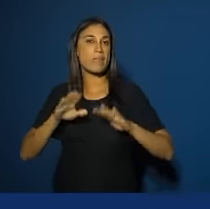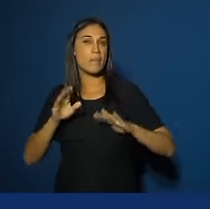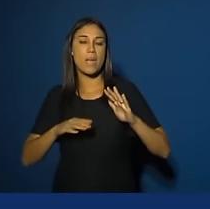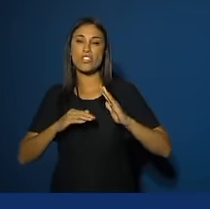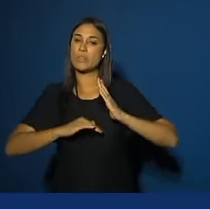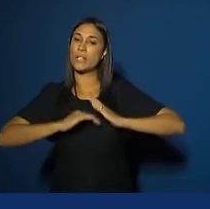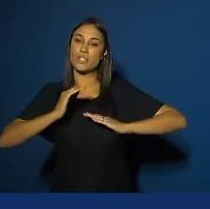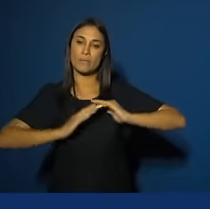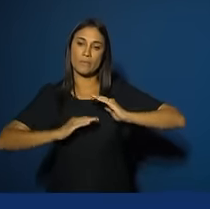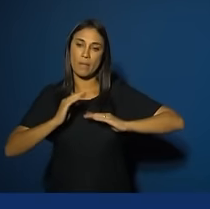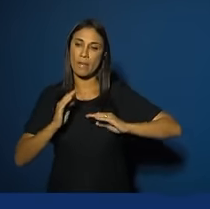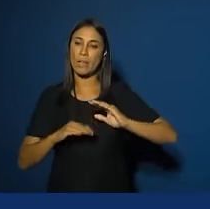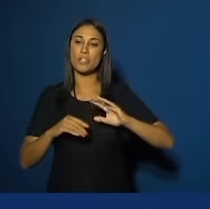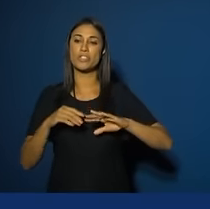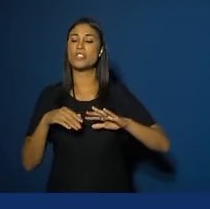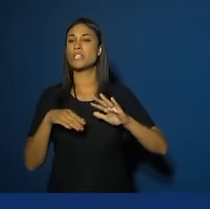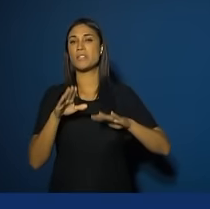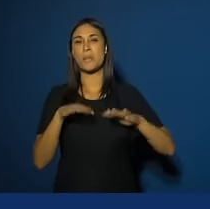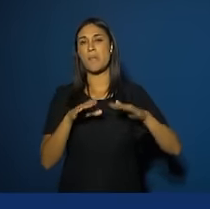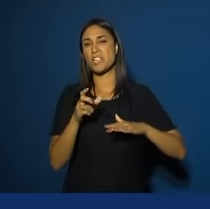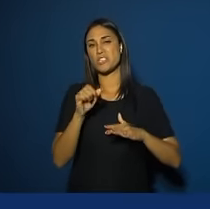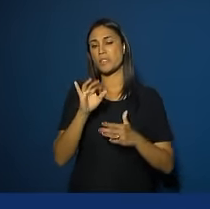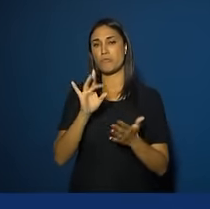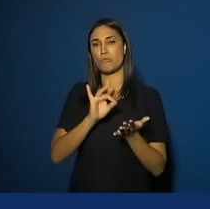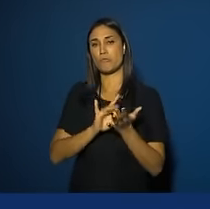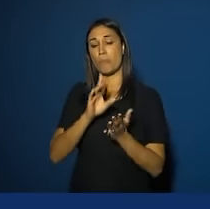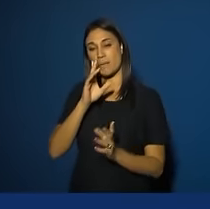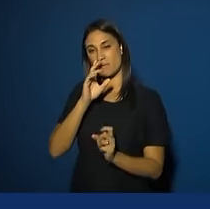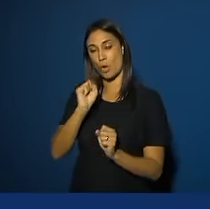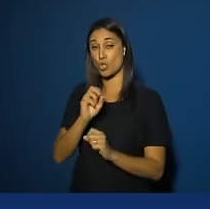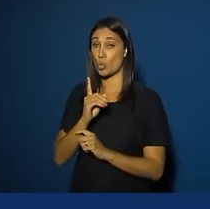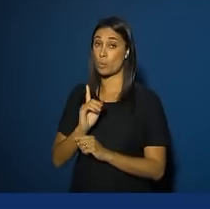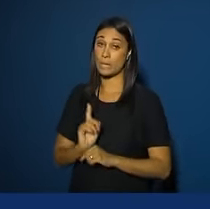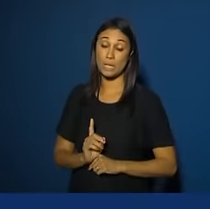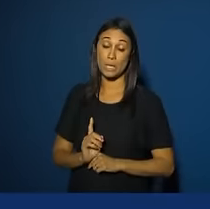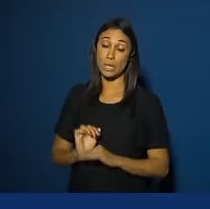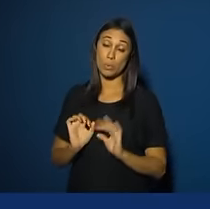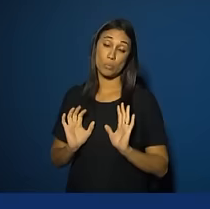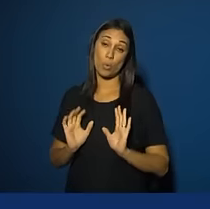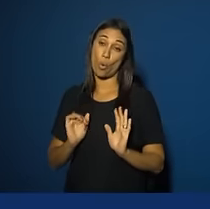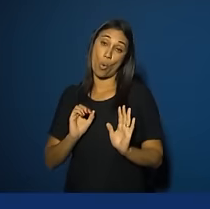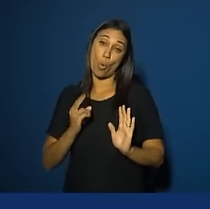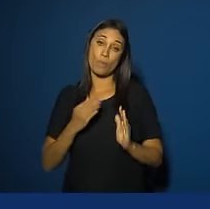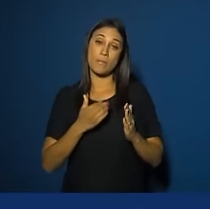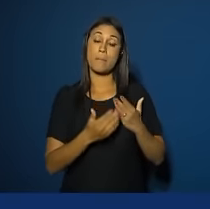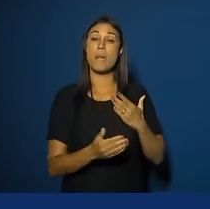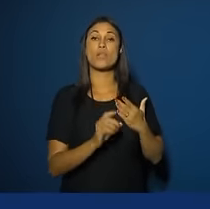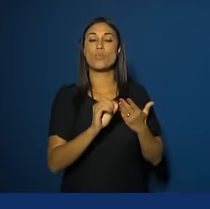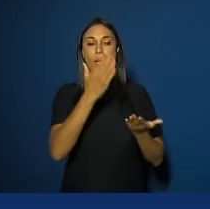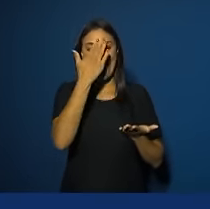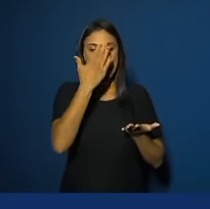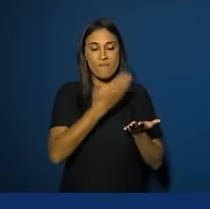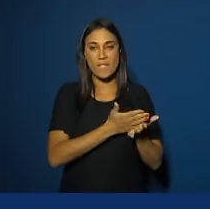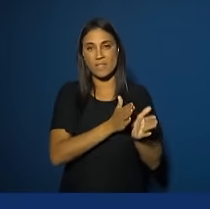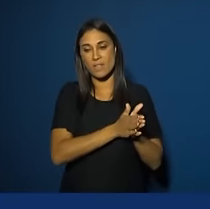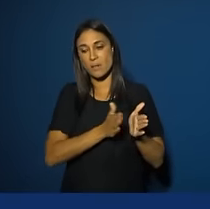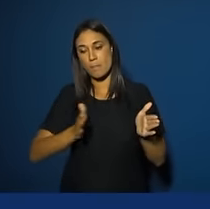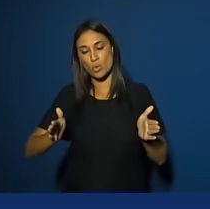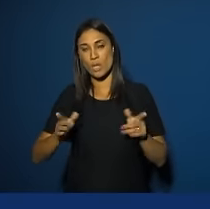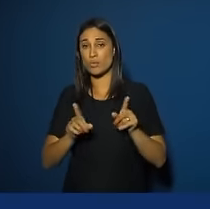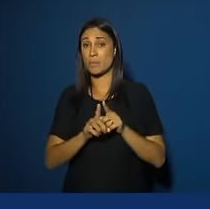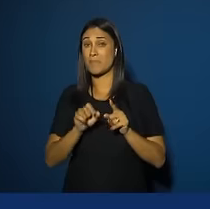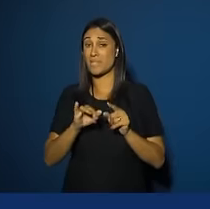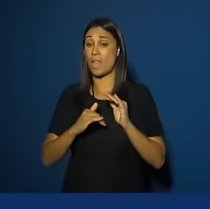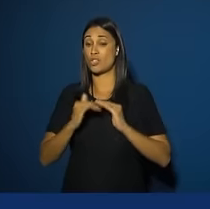da atividade, aí, dependendo se a realização for um pouco mais forte. Você perde um pouco a confiança nesse processo de inflação.